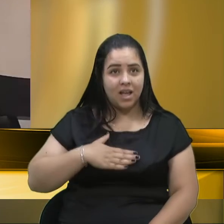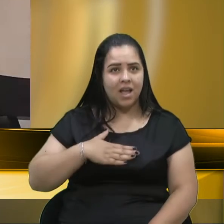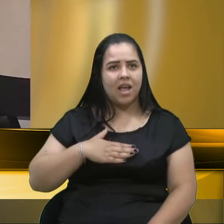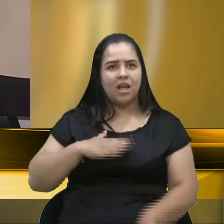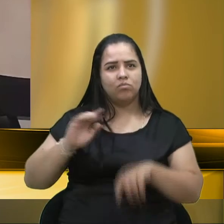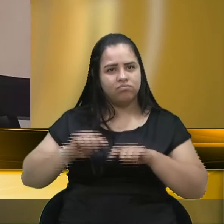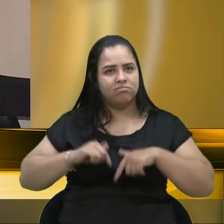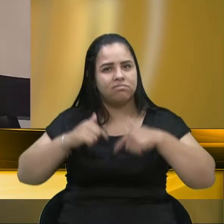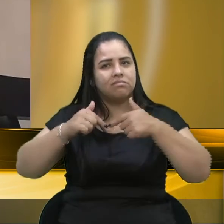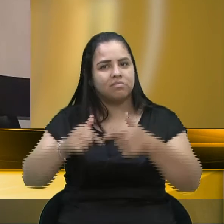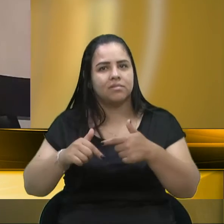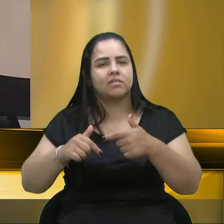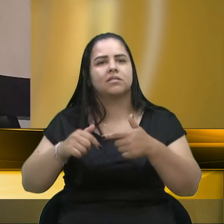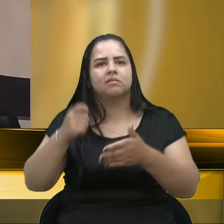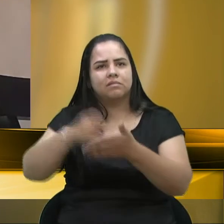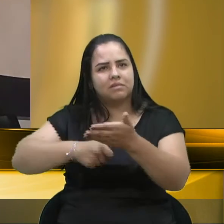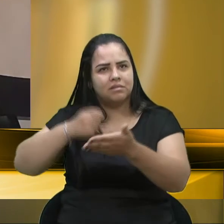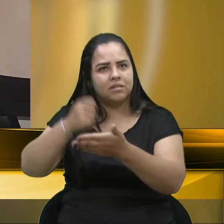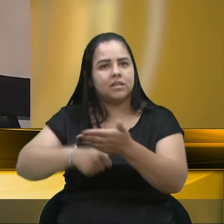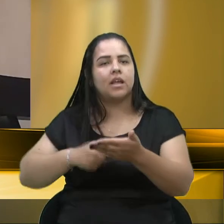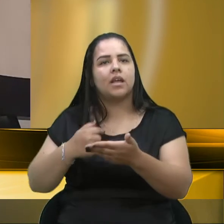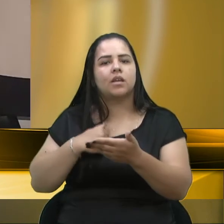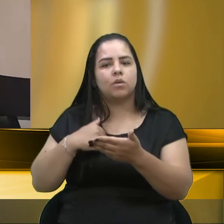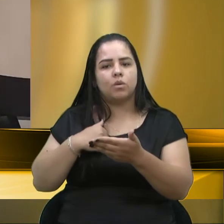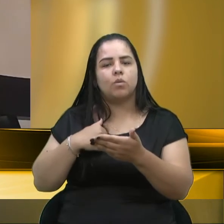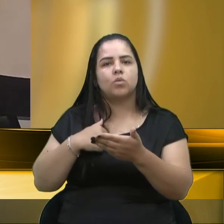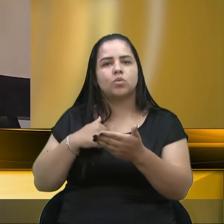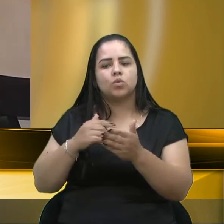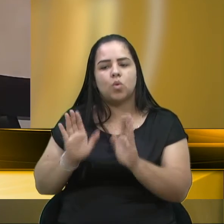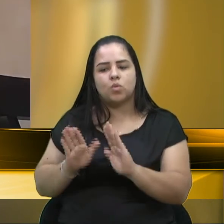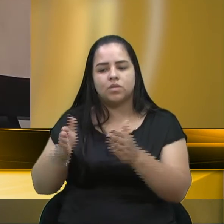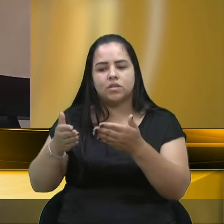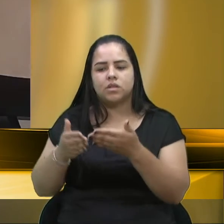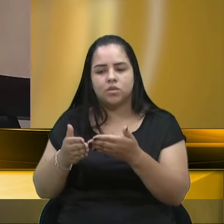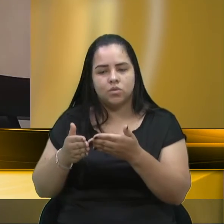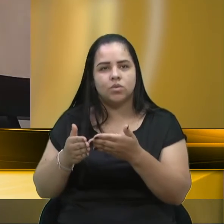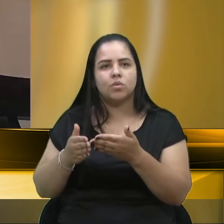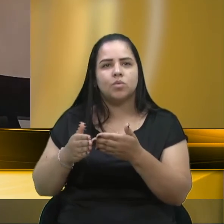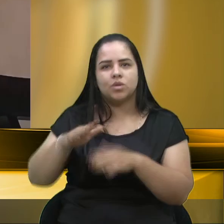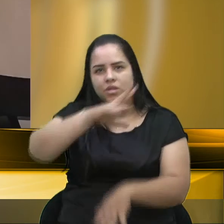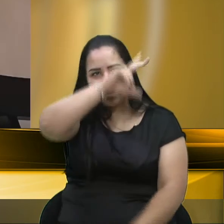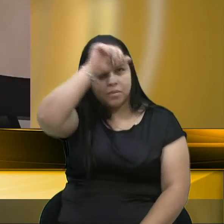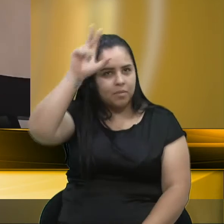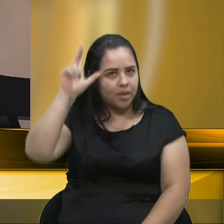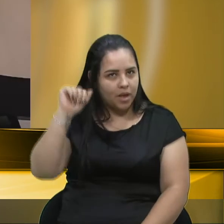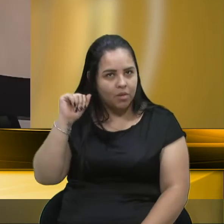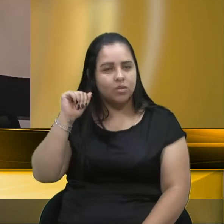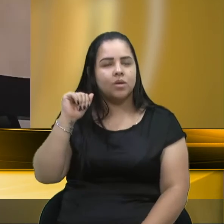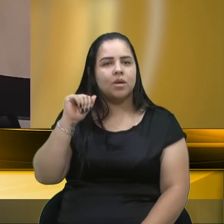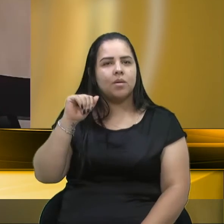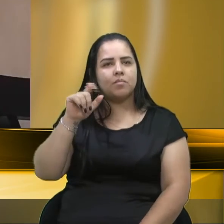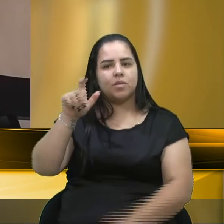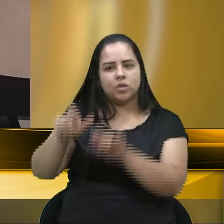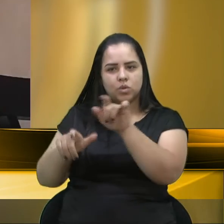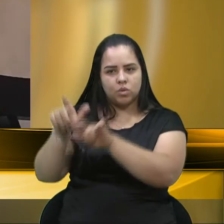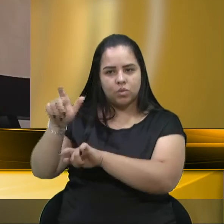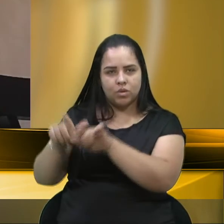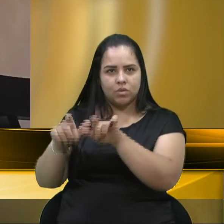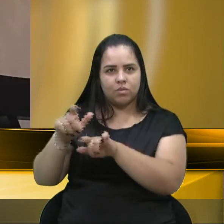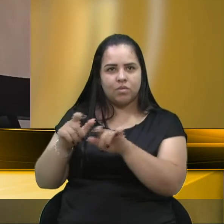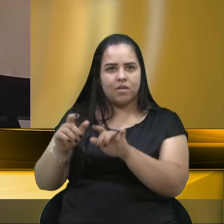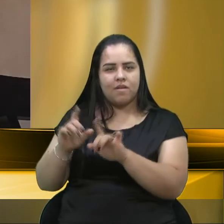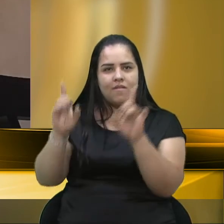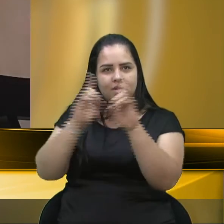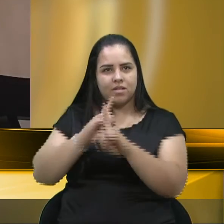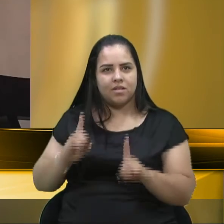integrei o Conselho Municipal da Pessoa com Deficiência, representando o Conselho Regional de Fisioterapia e